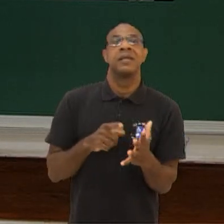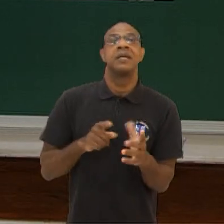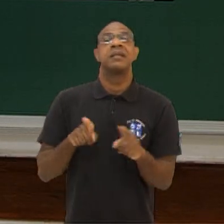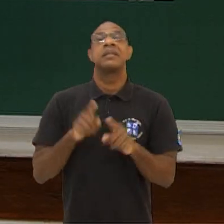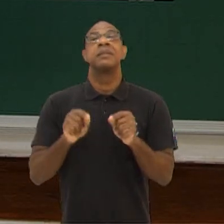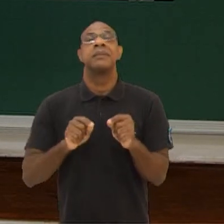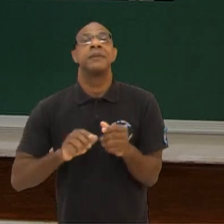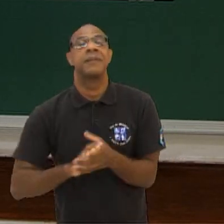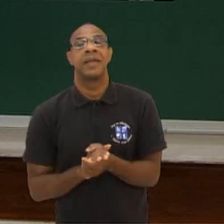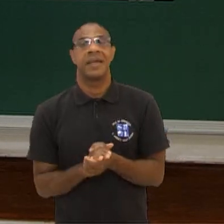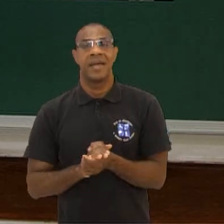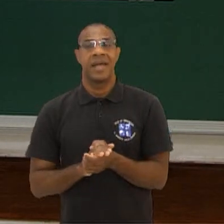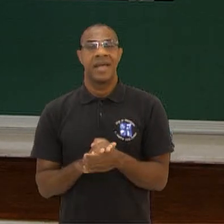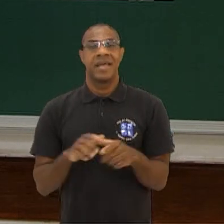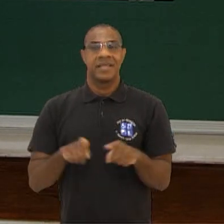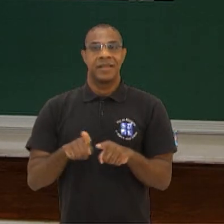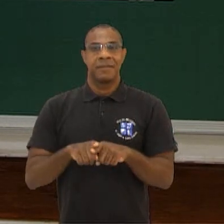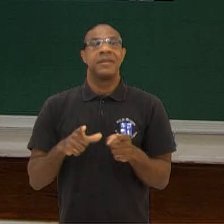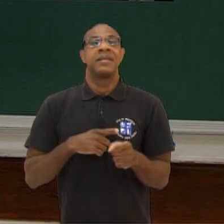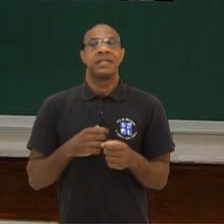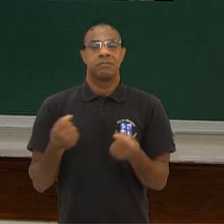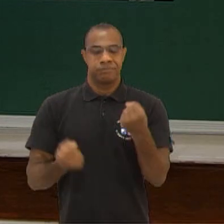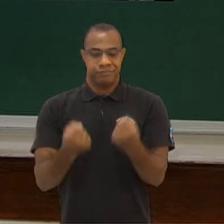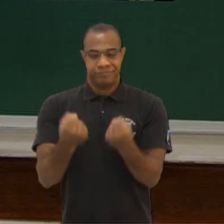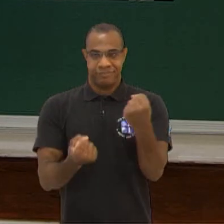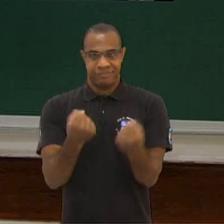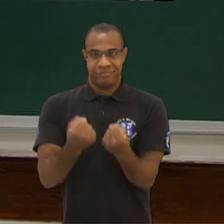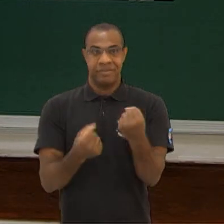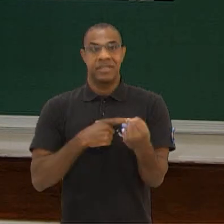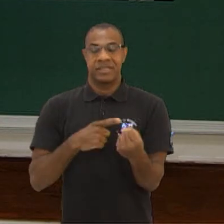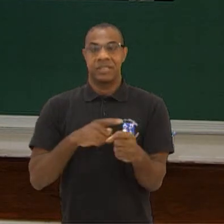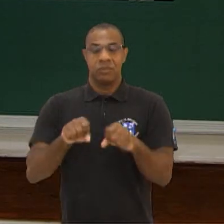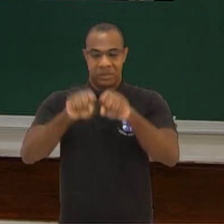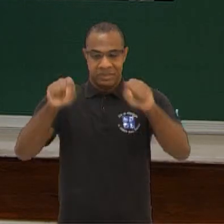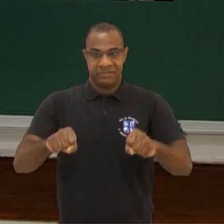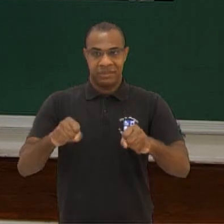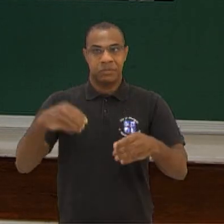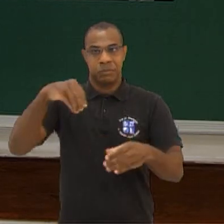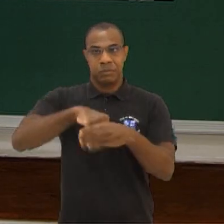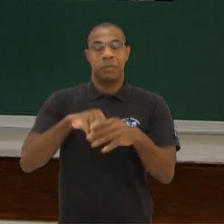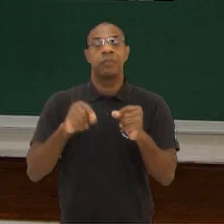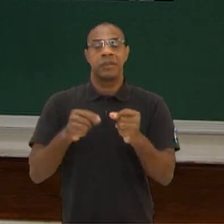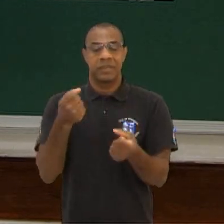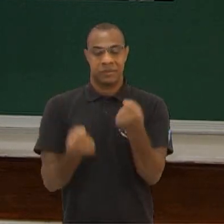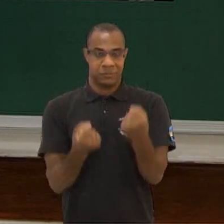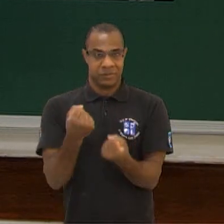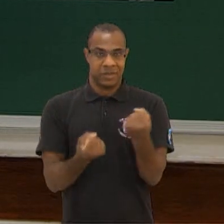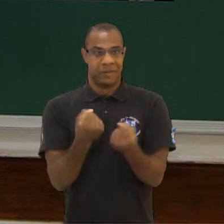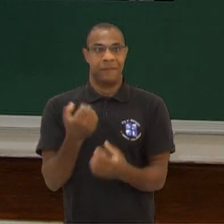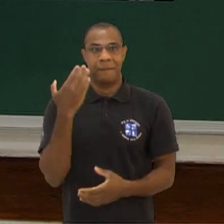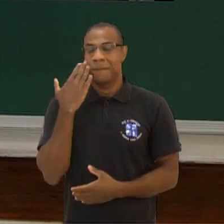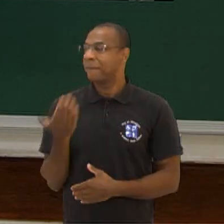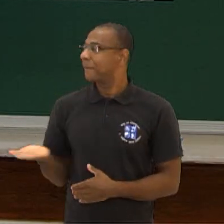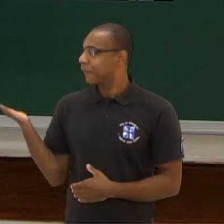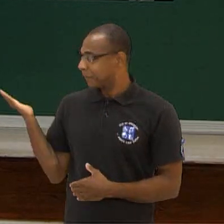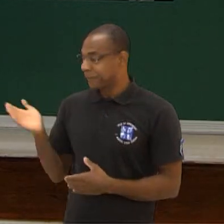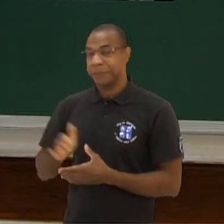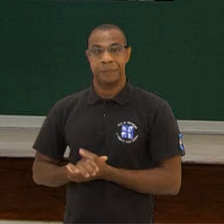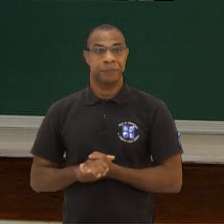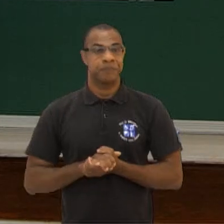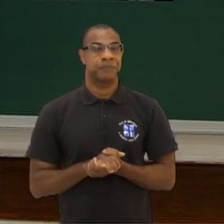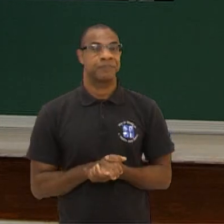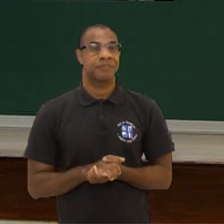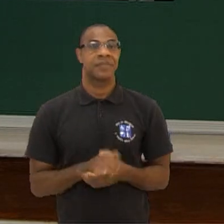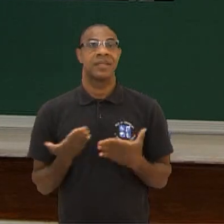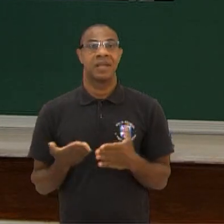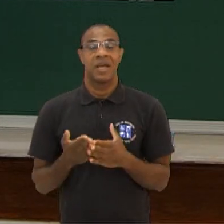como um freio, né? A embreagem tem todo o sistema também para você controlar a rotação do motor. Tudo bem? Então, olha só.